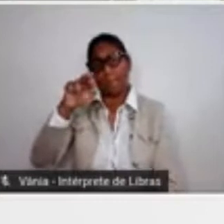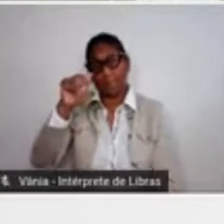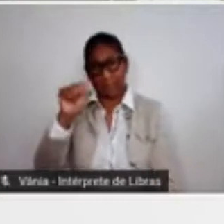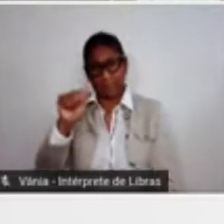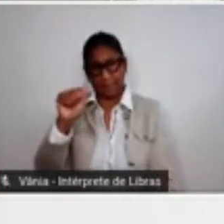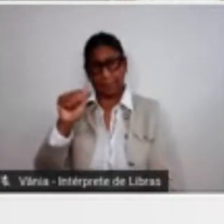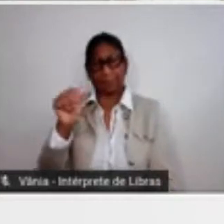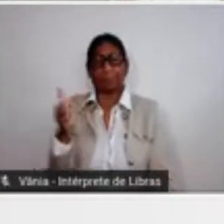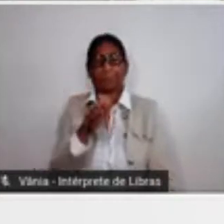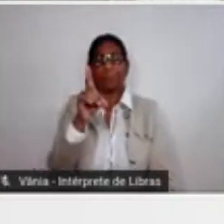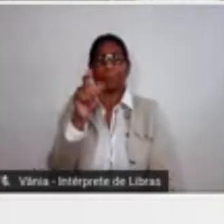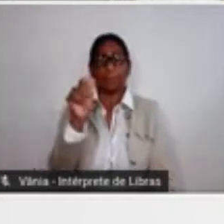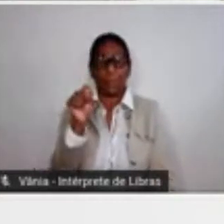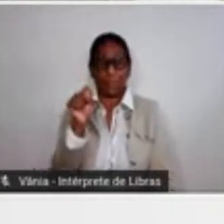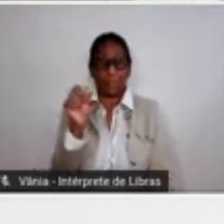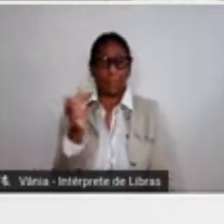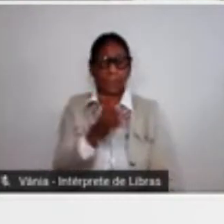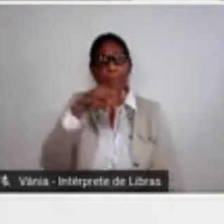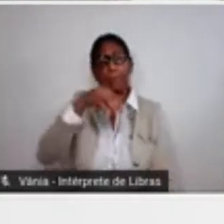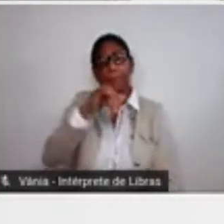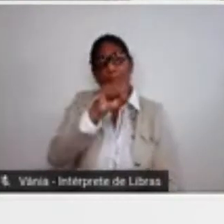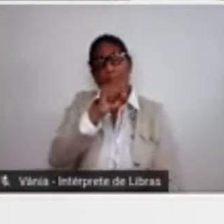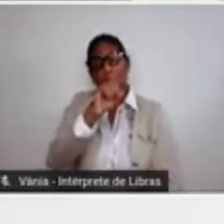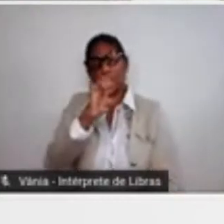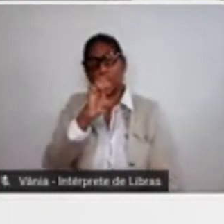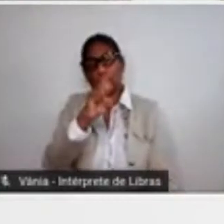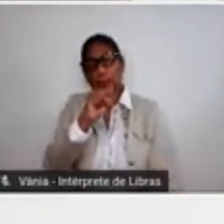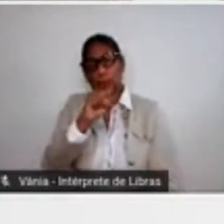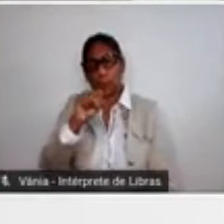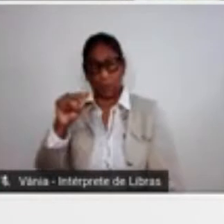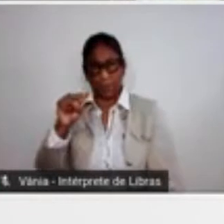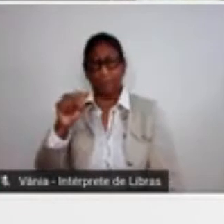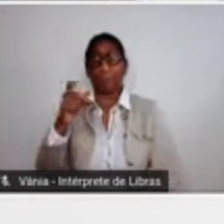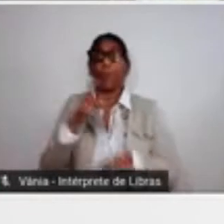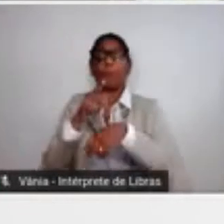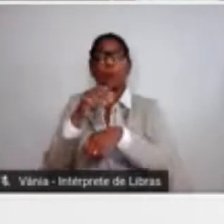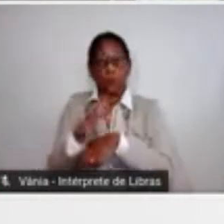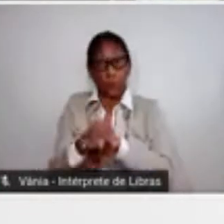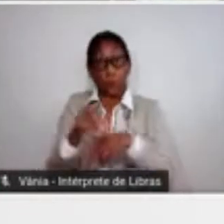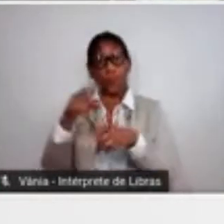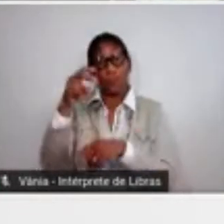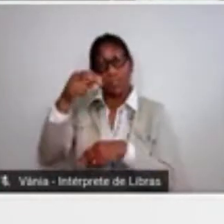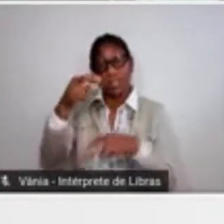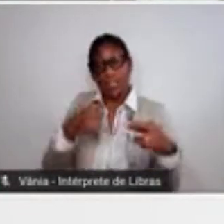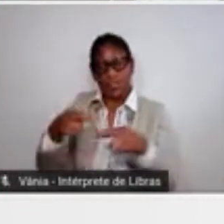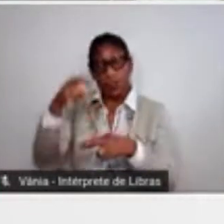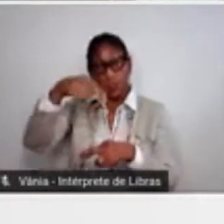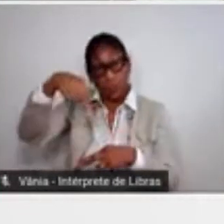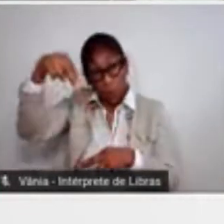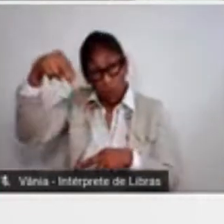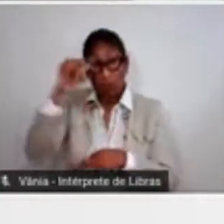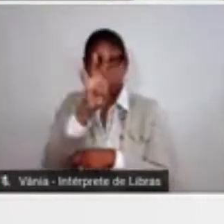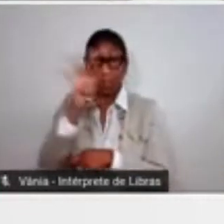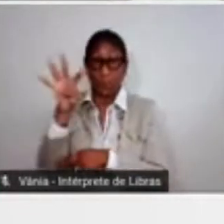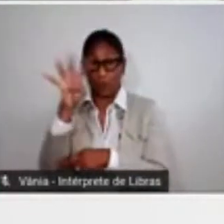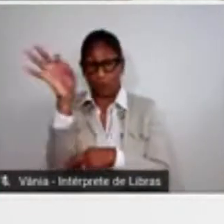norte, Erechim e Passo Fundo também, e a gente observou um aumento de 44% de hospitalizações na